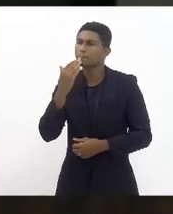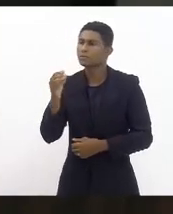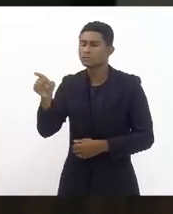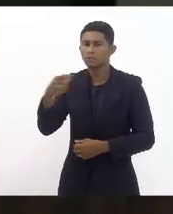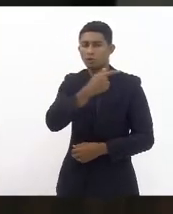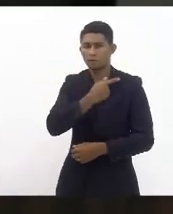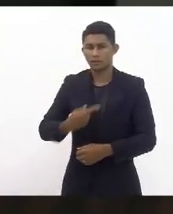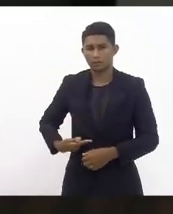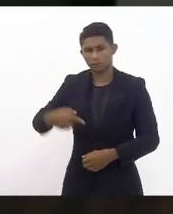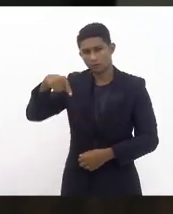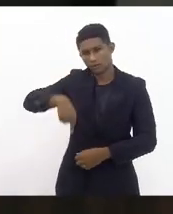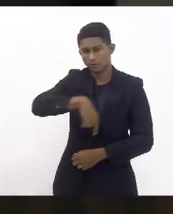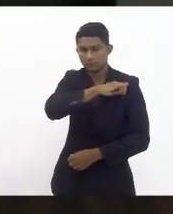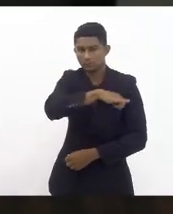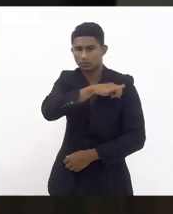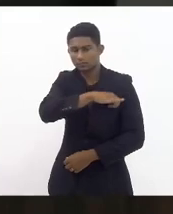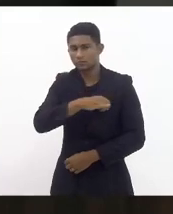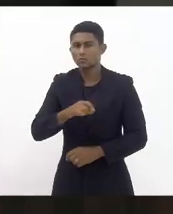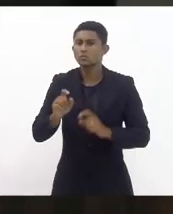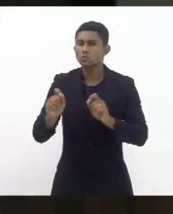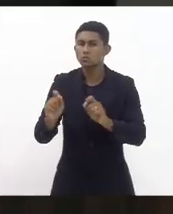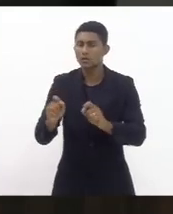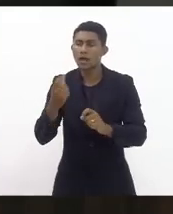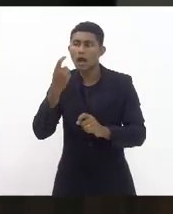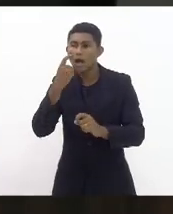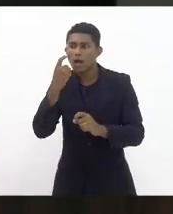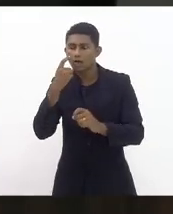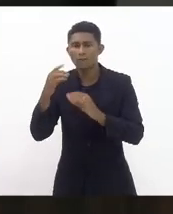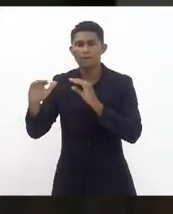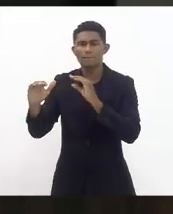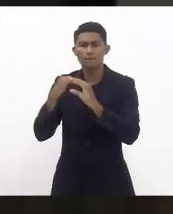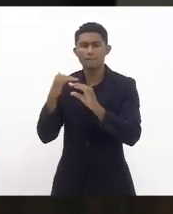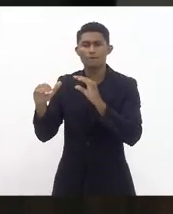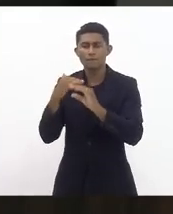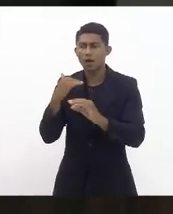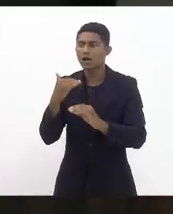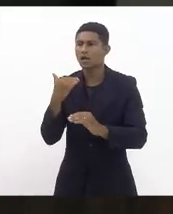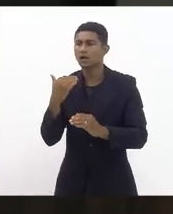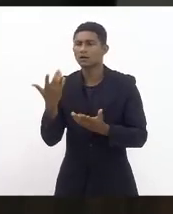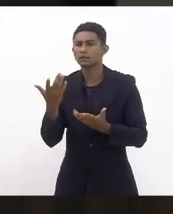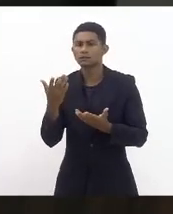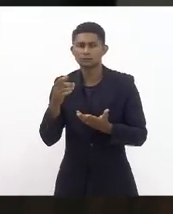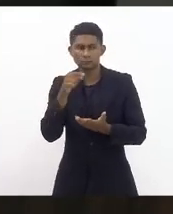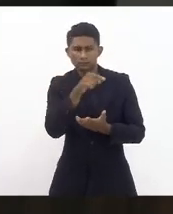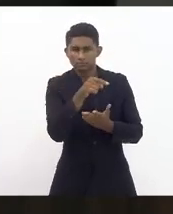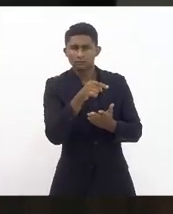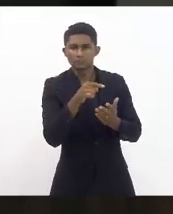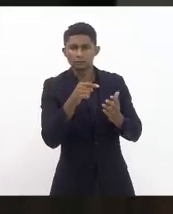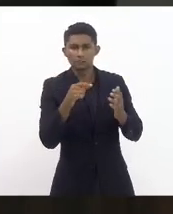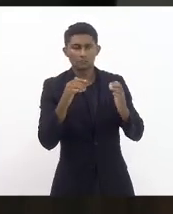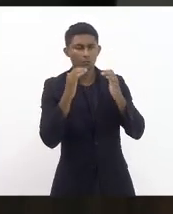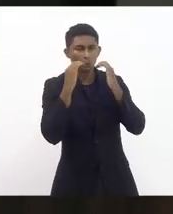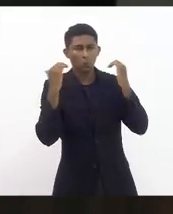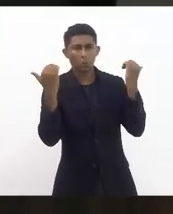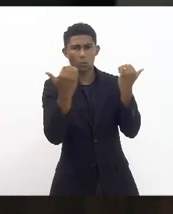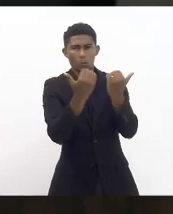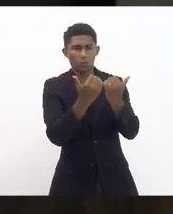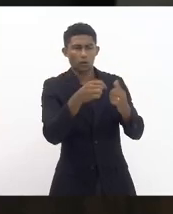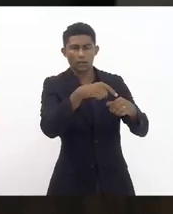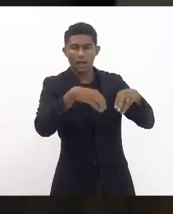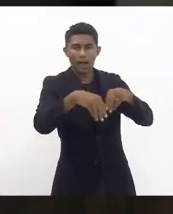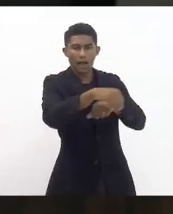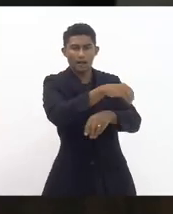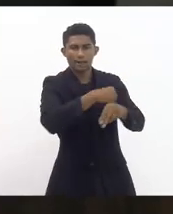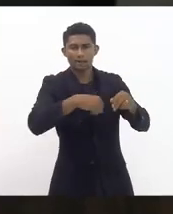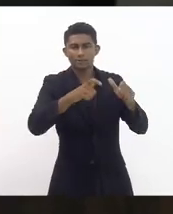estado do Rio de Janeiro, Cláudio Castro, envio de mensagem dispondo sobre a implantação da Arena de Esportes de Areia e Miguel Pereira. Parecida da